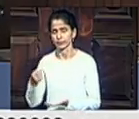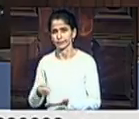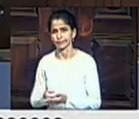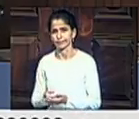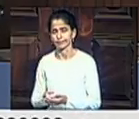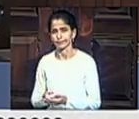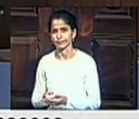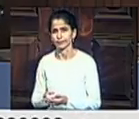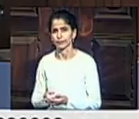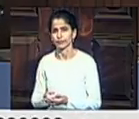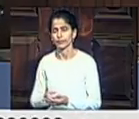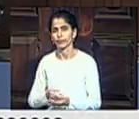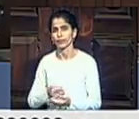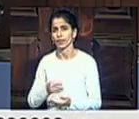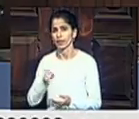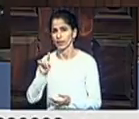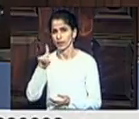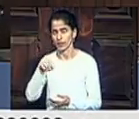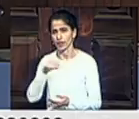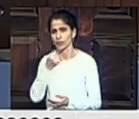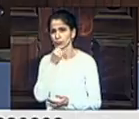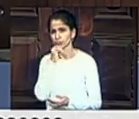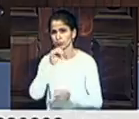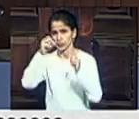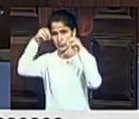é na conta de luz,